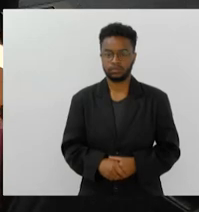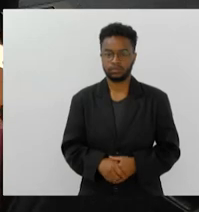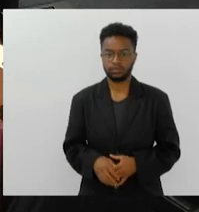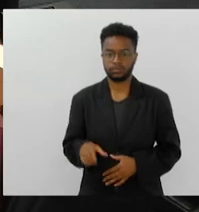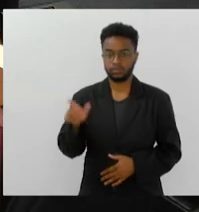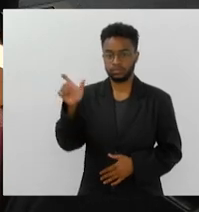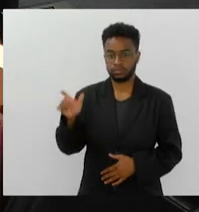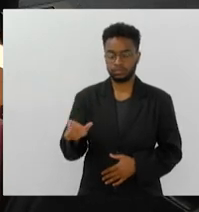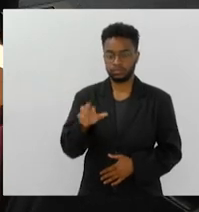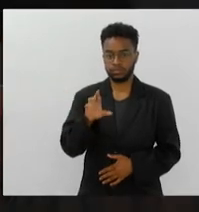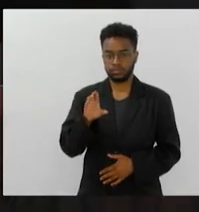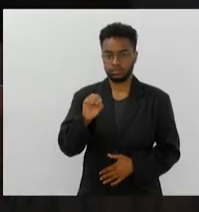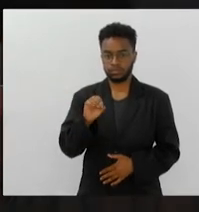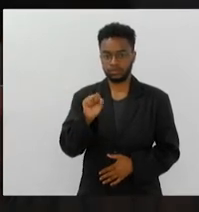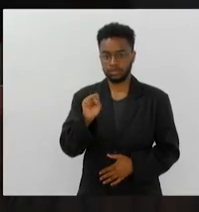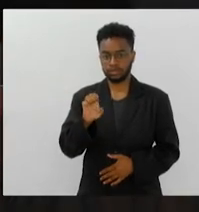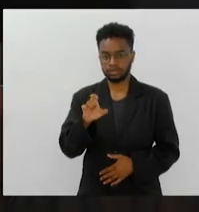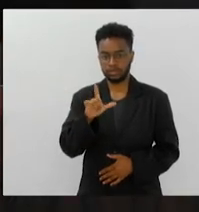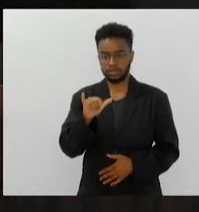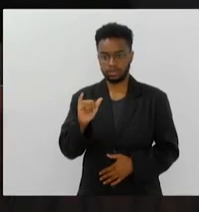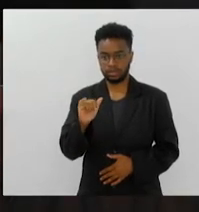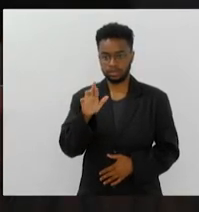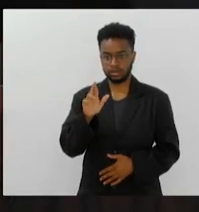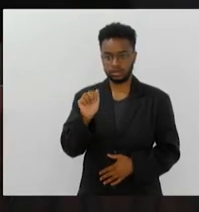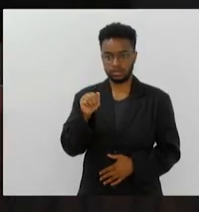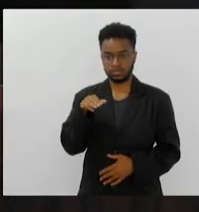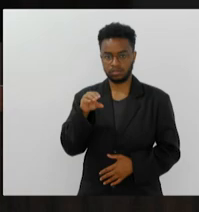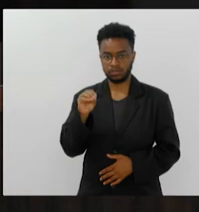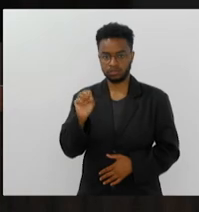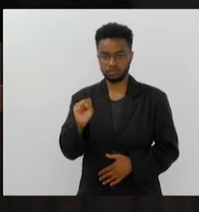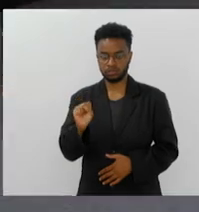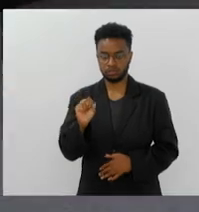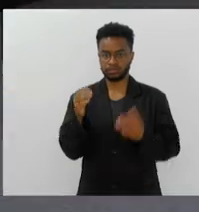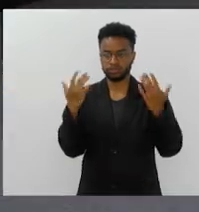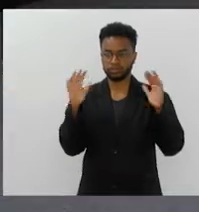Doutora Roseli Ramos Duarte Fernandes.